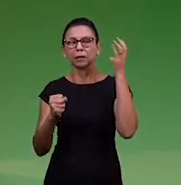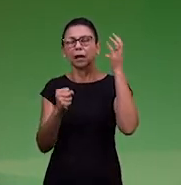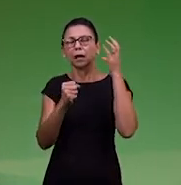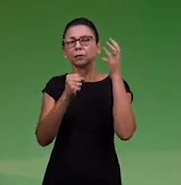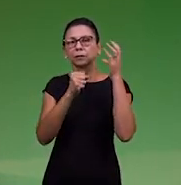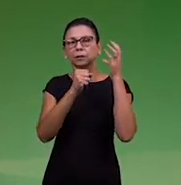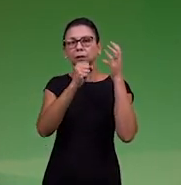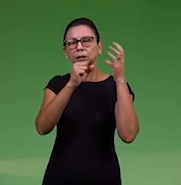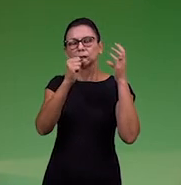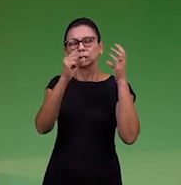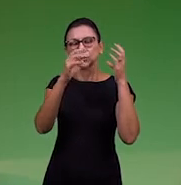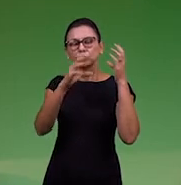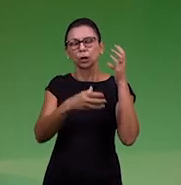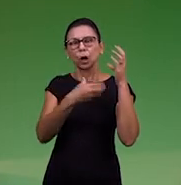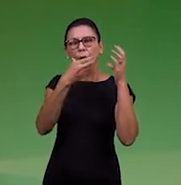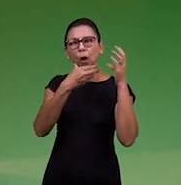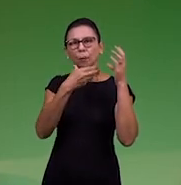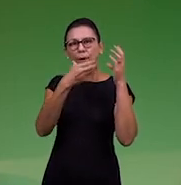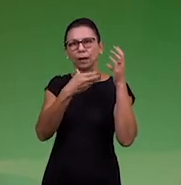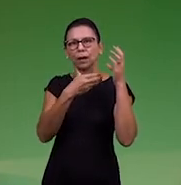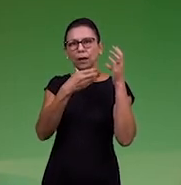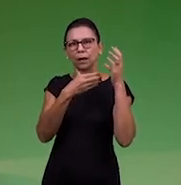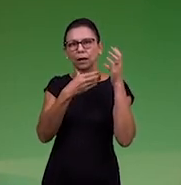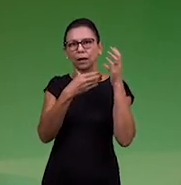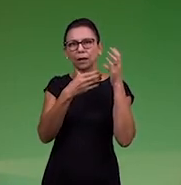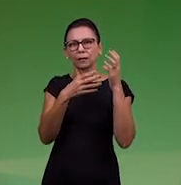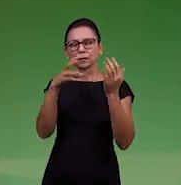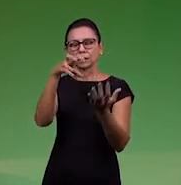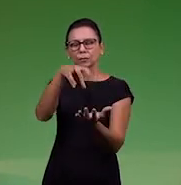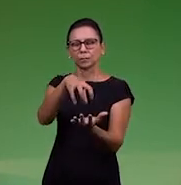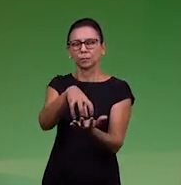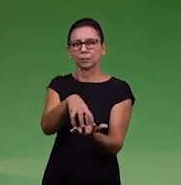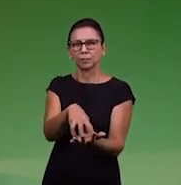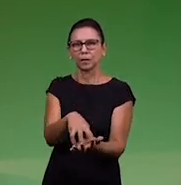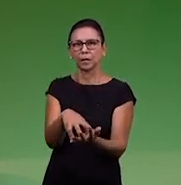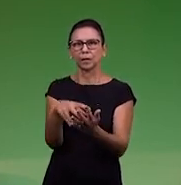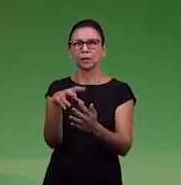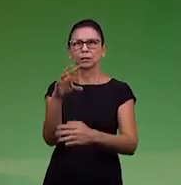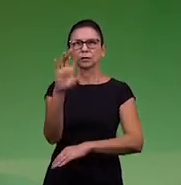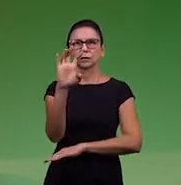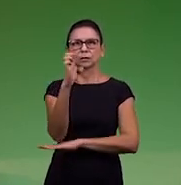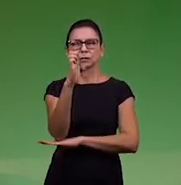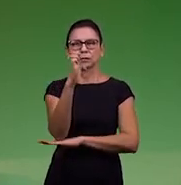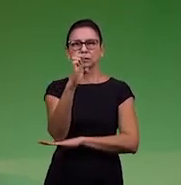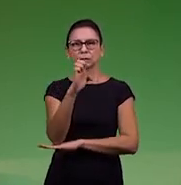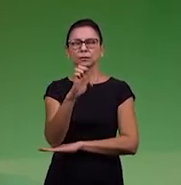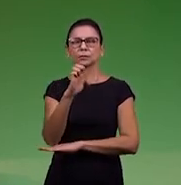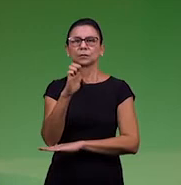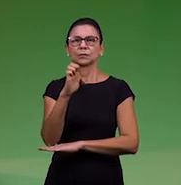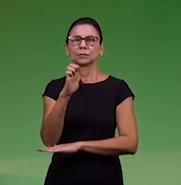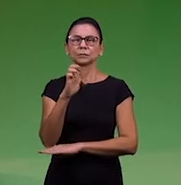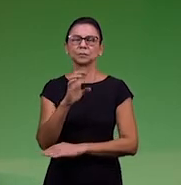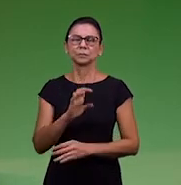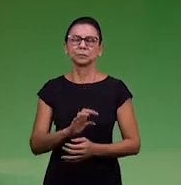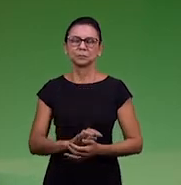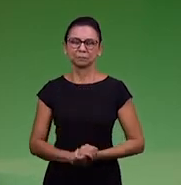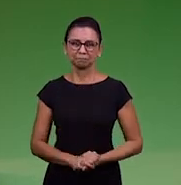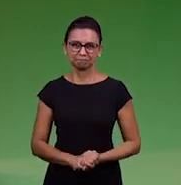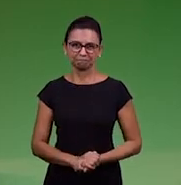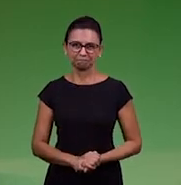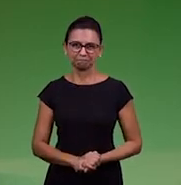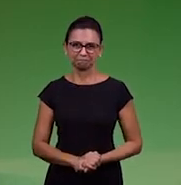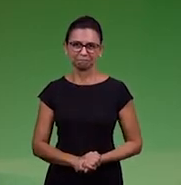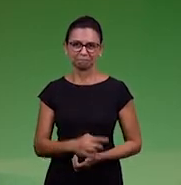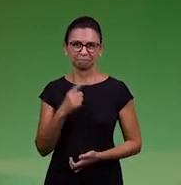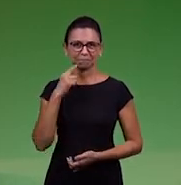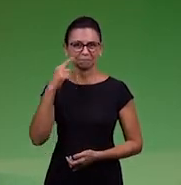que está no meio do paraíso de Deus. Pastor Alexandre, falamos sobre o pecado original na semana